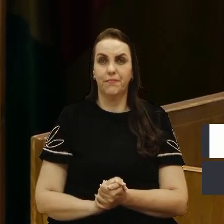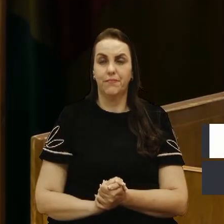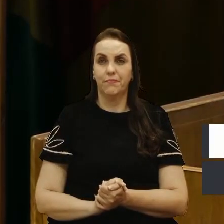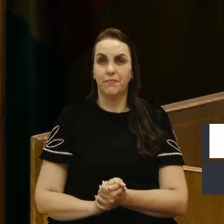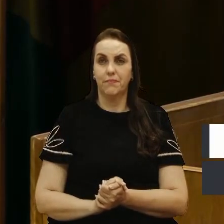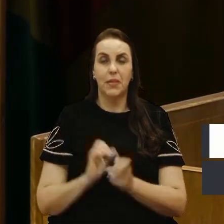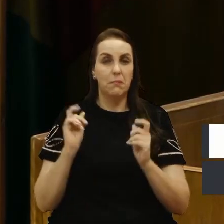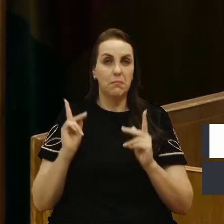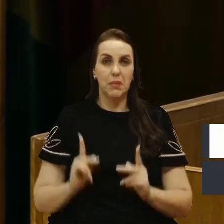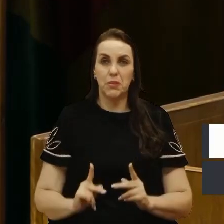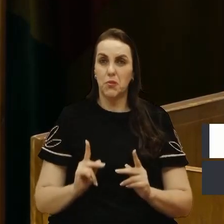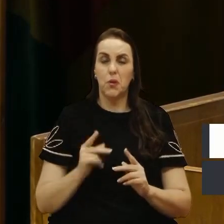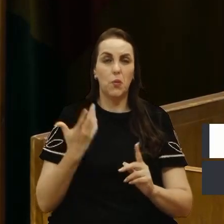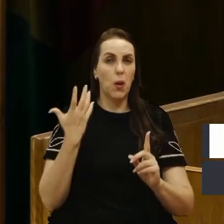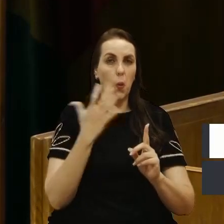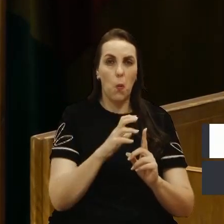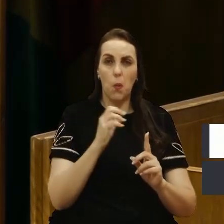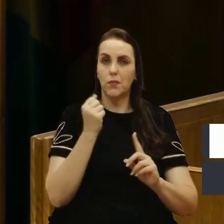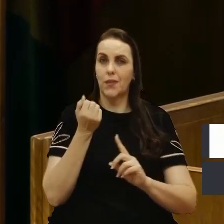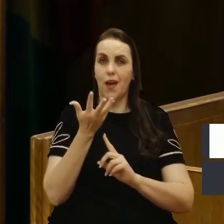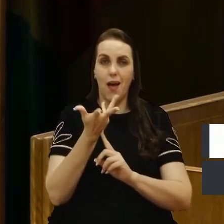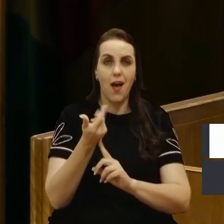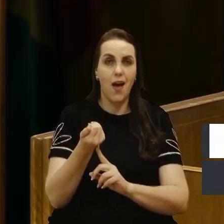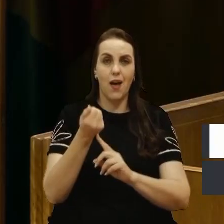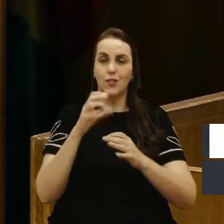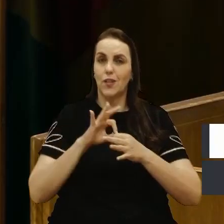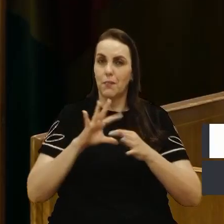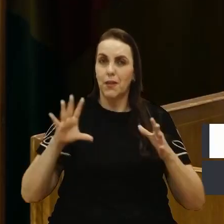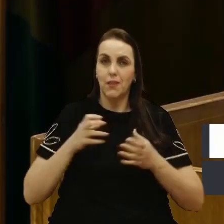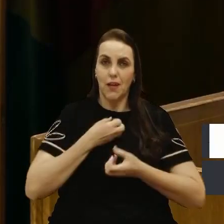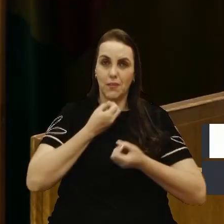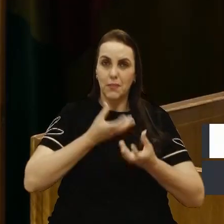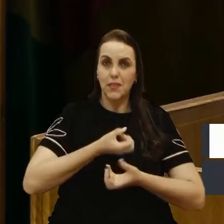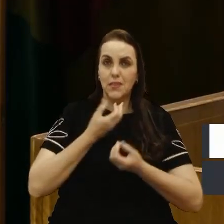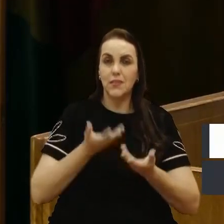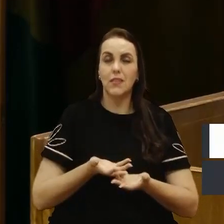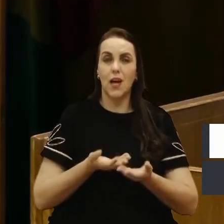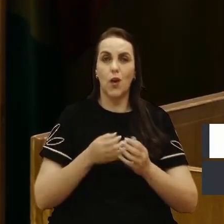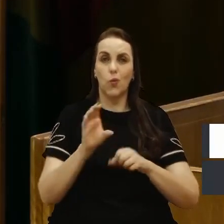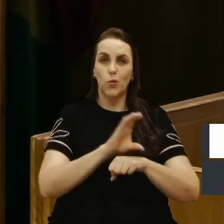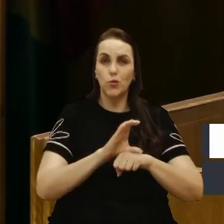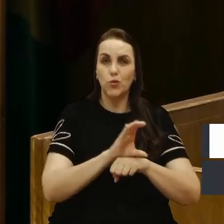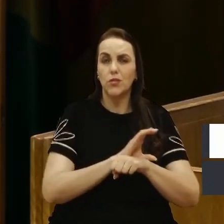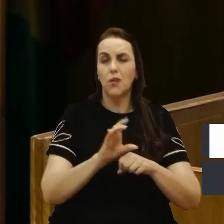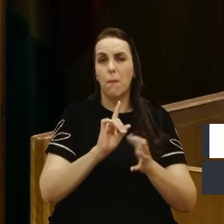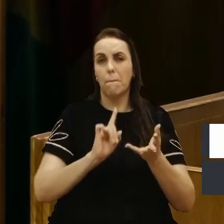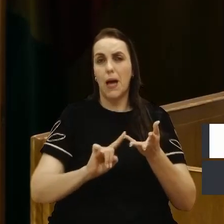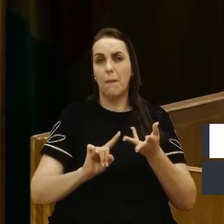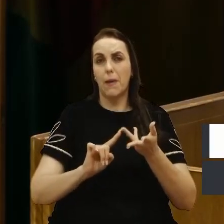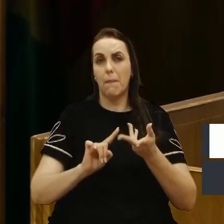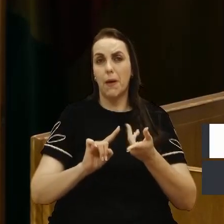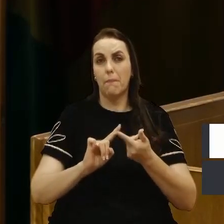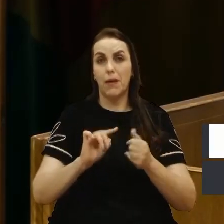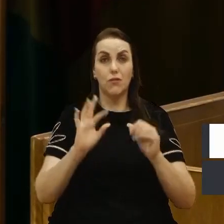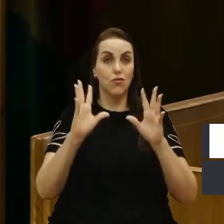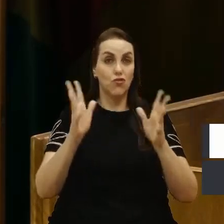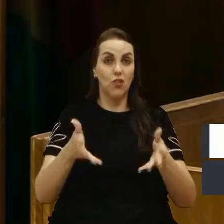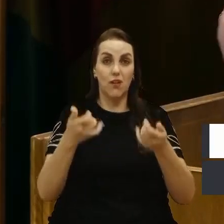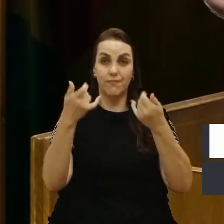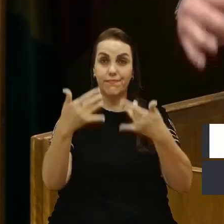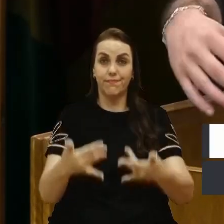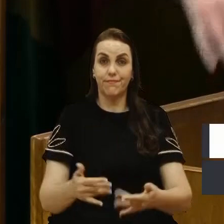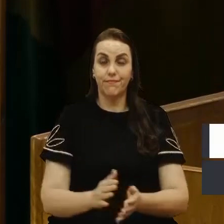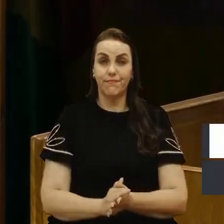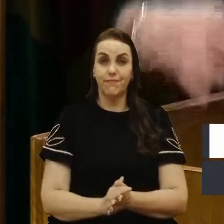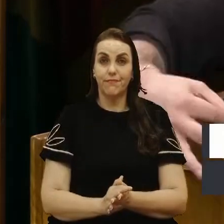Ninguém é contra a arte, ninguém é contra a liberdade de expressão. Questão de Constituição, todo mundo já falou isso. Mas aí pautar